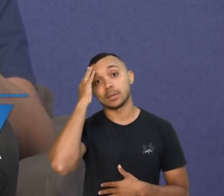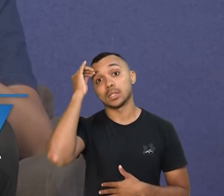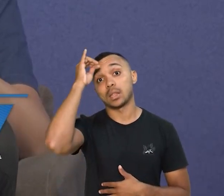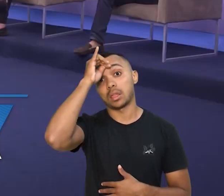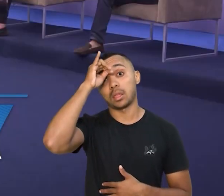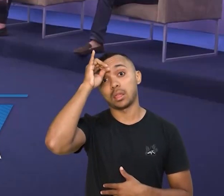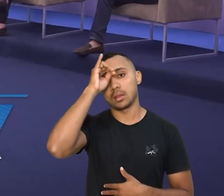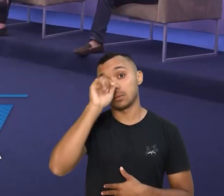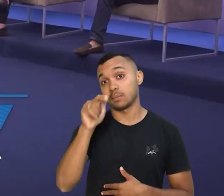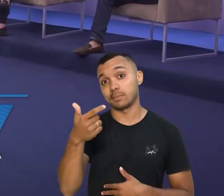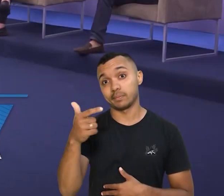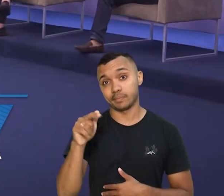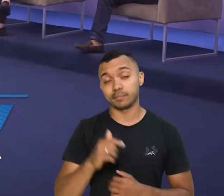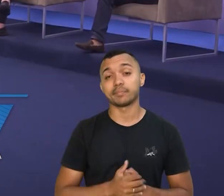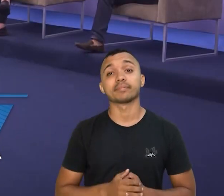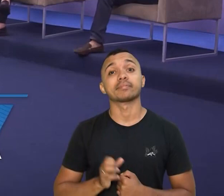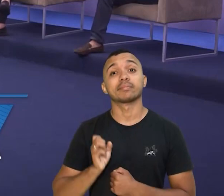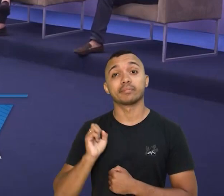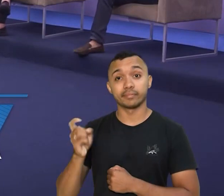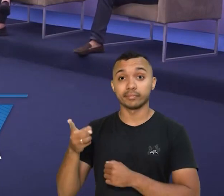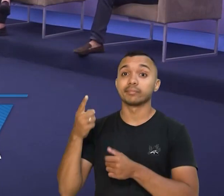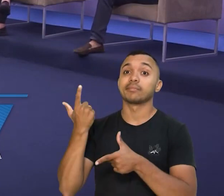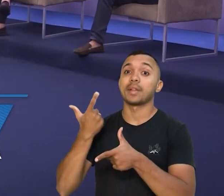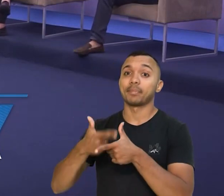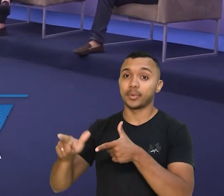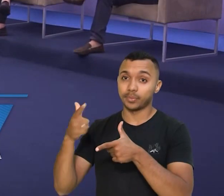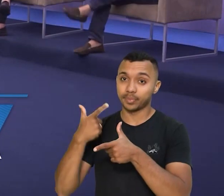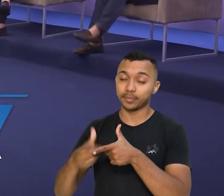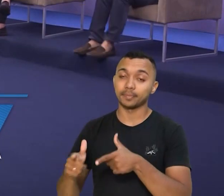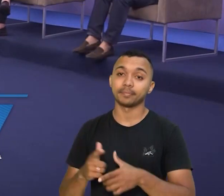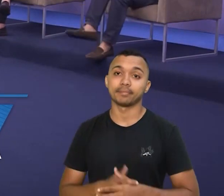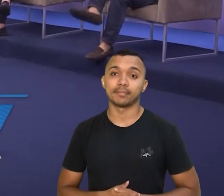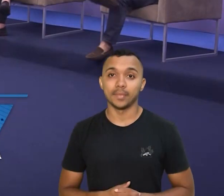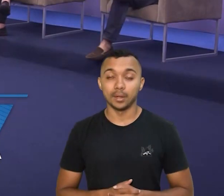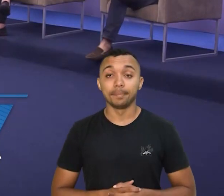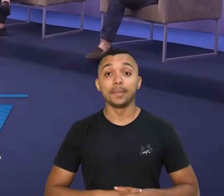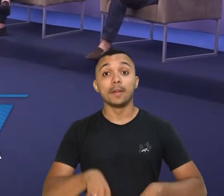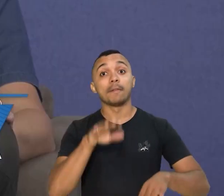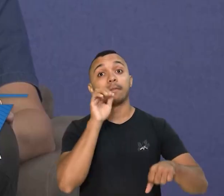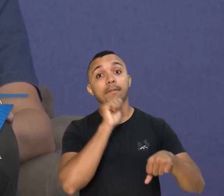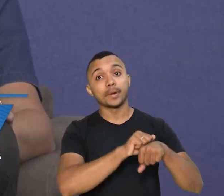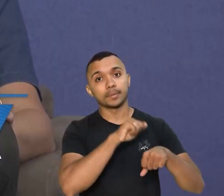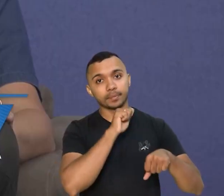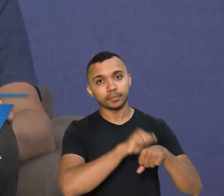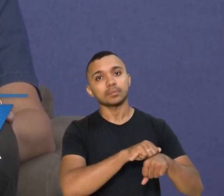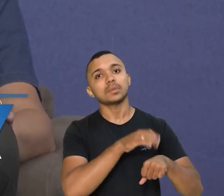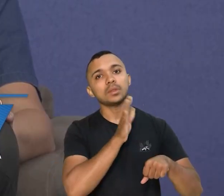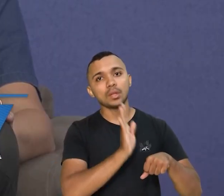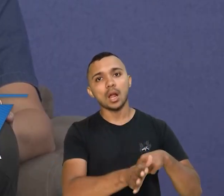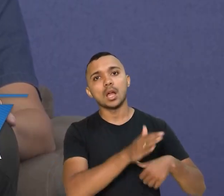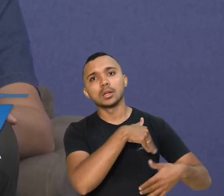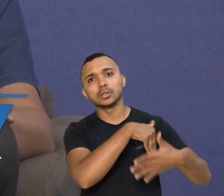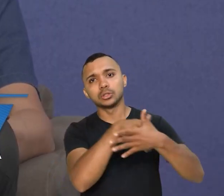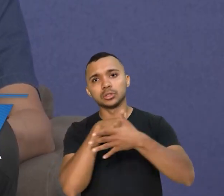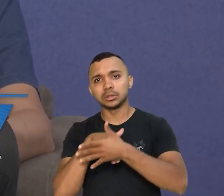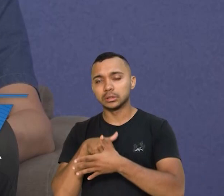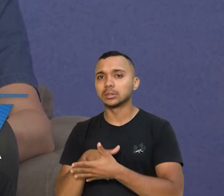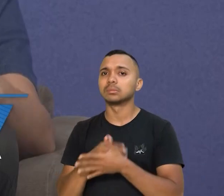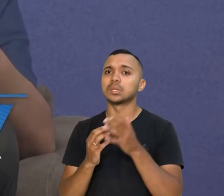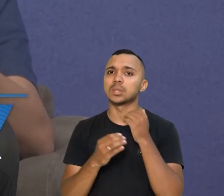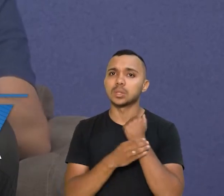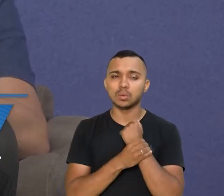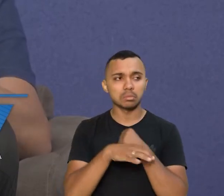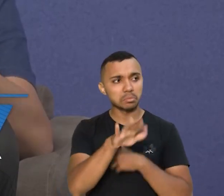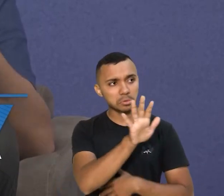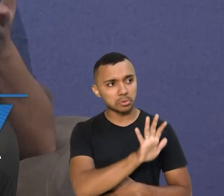Eu acho que aí foi um problema. Mas aí você está querendo demais, Renato. Bom, o Fortaleza fez uma partida defensivamente muito segura. É